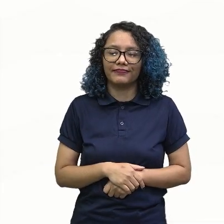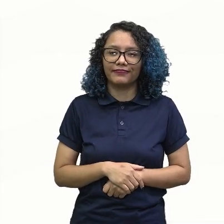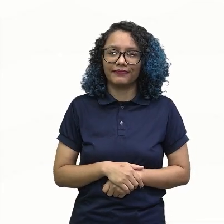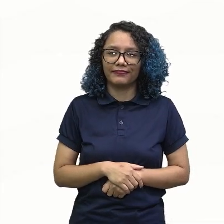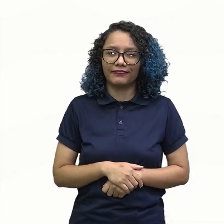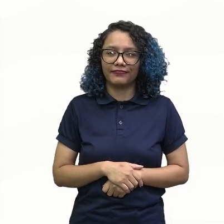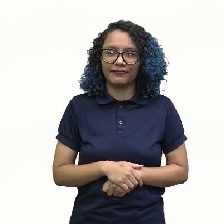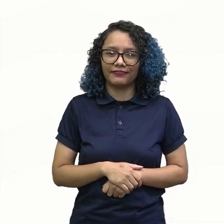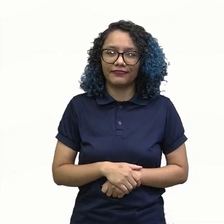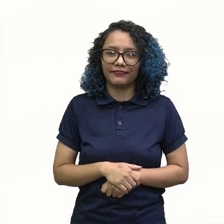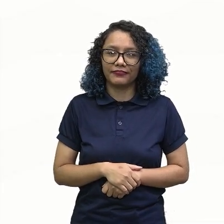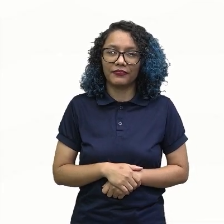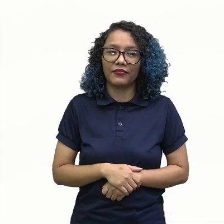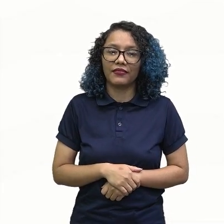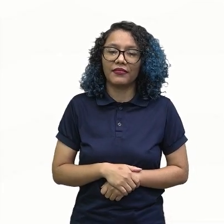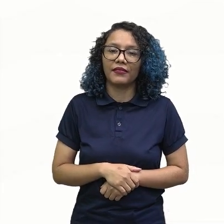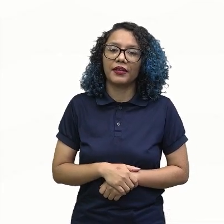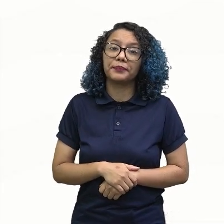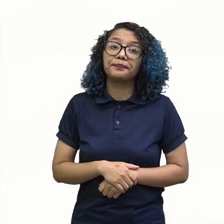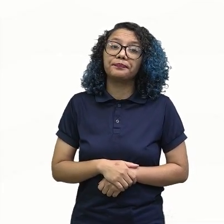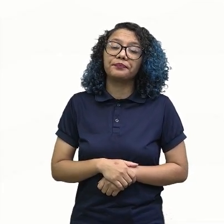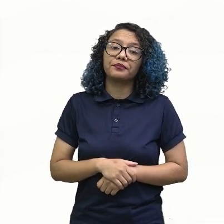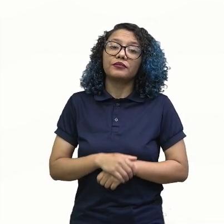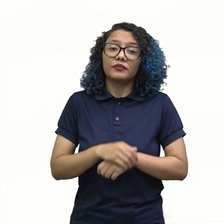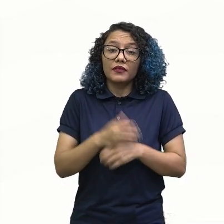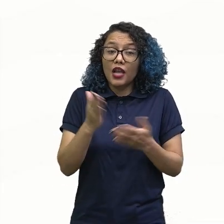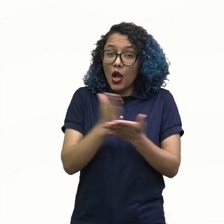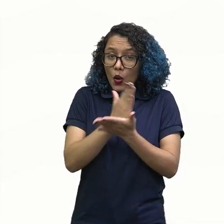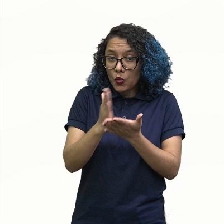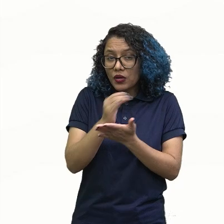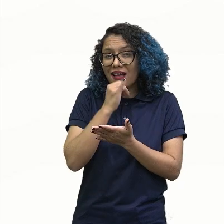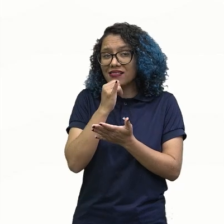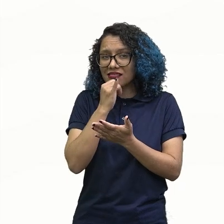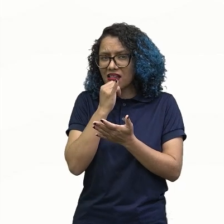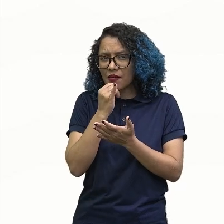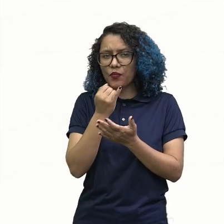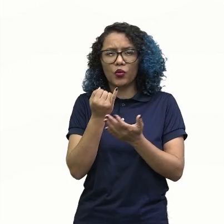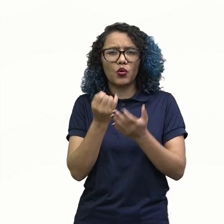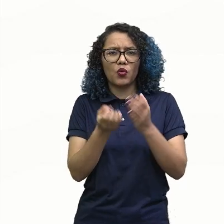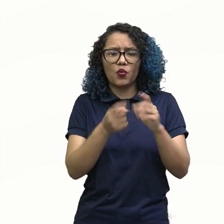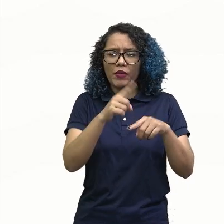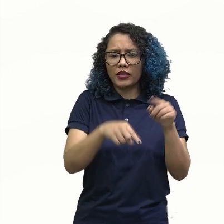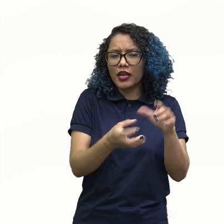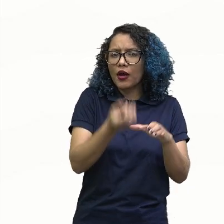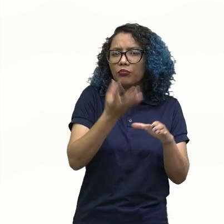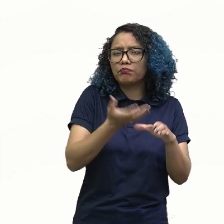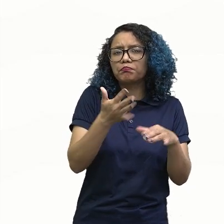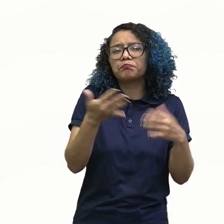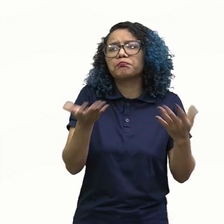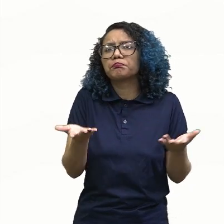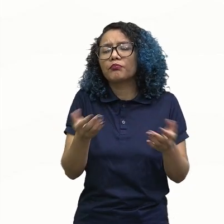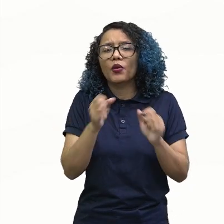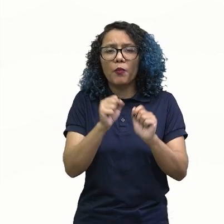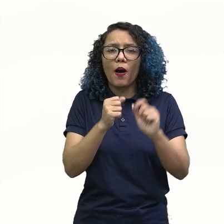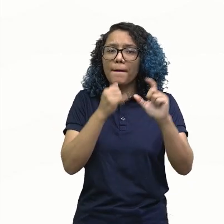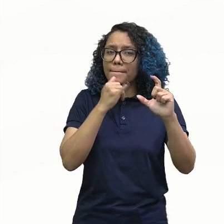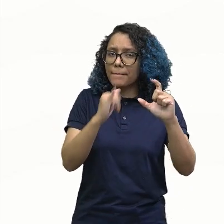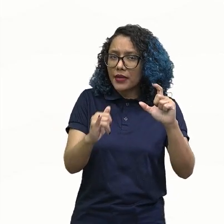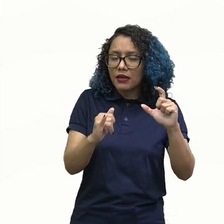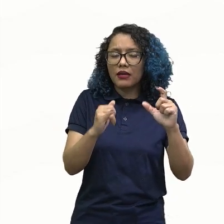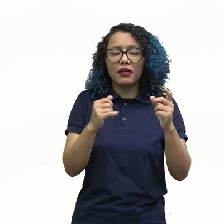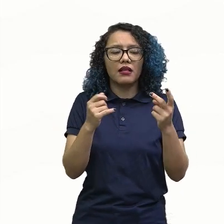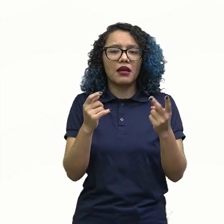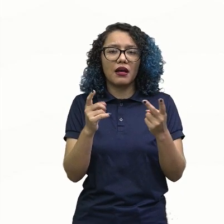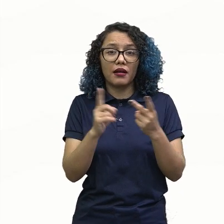E alguns exemplos de geradores elétricos incluem pilhas